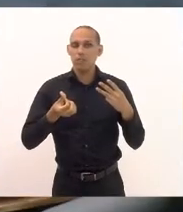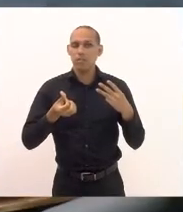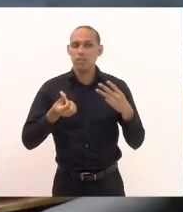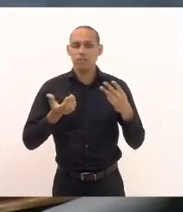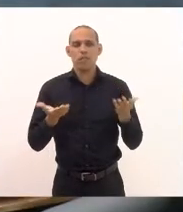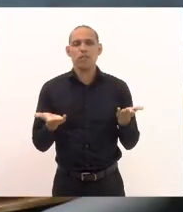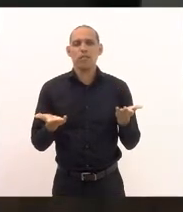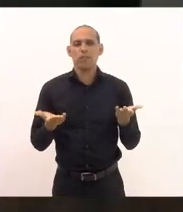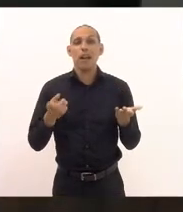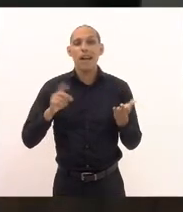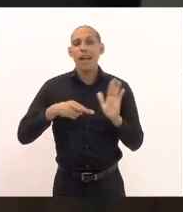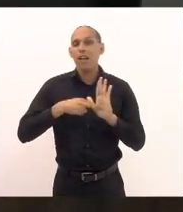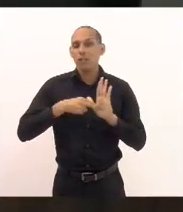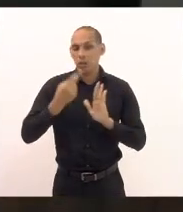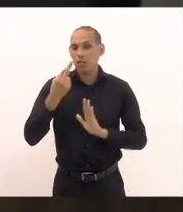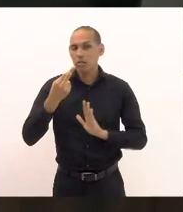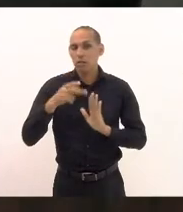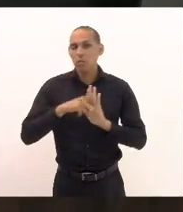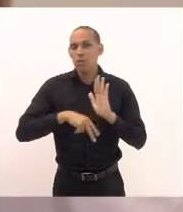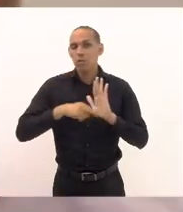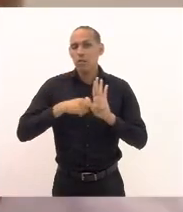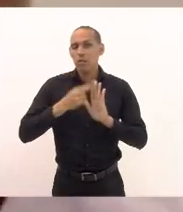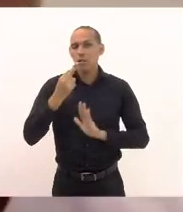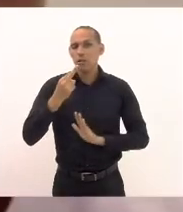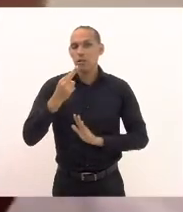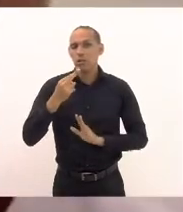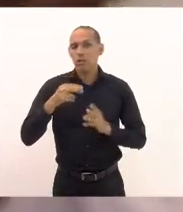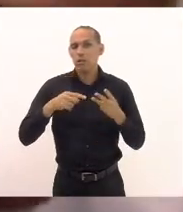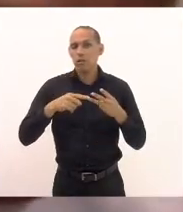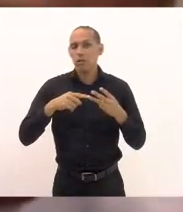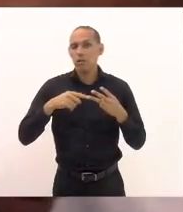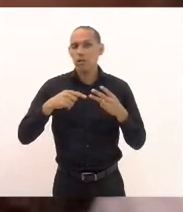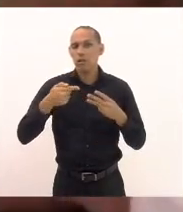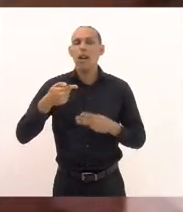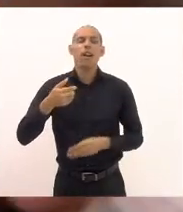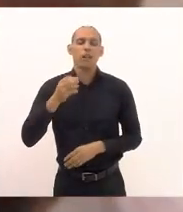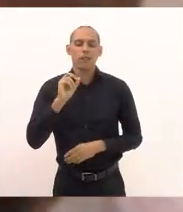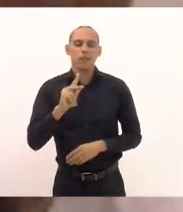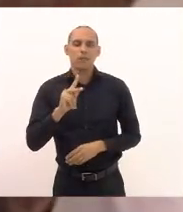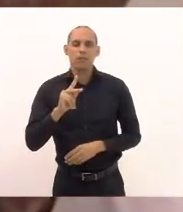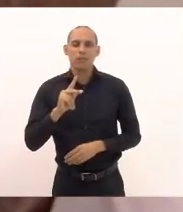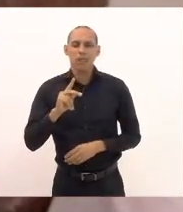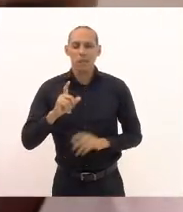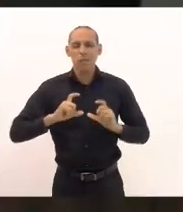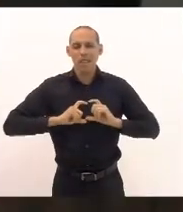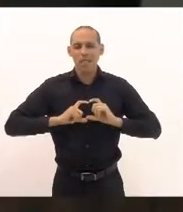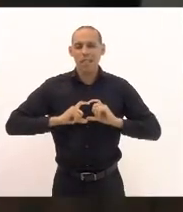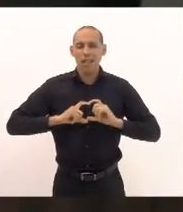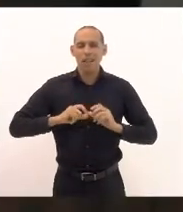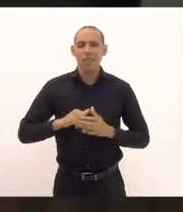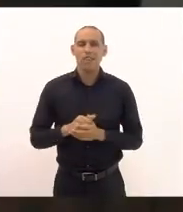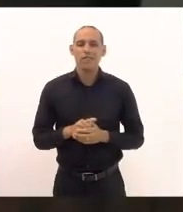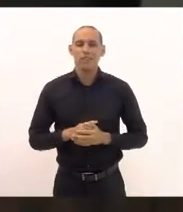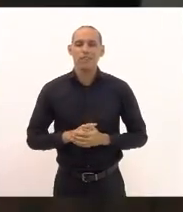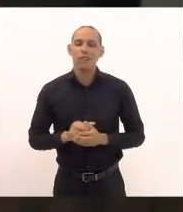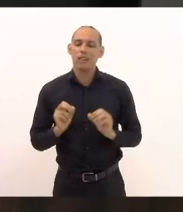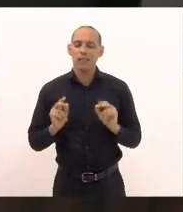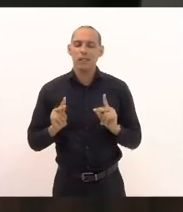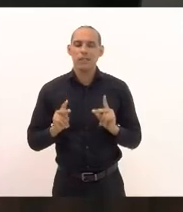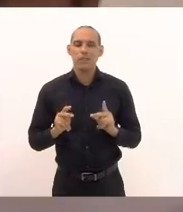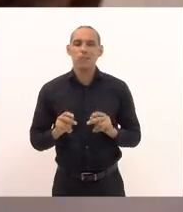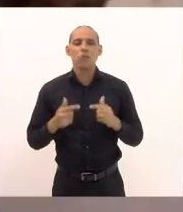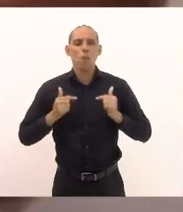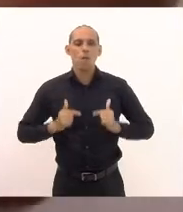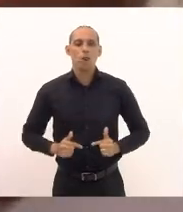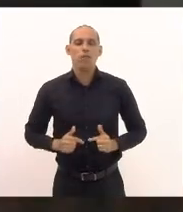Não. Projeto de resolução 796. Tá ok. É medalha, não é? Isso. Ok. Tá,